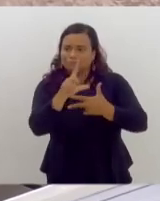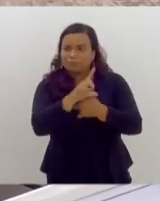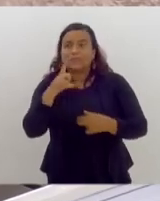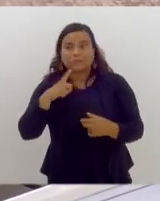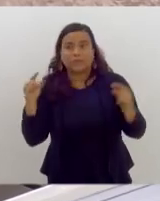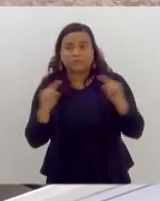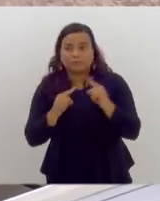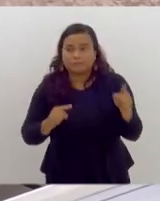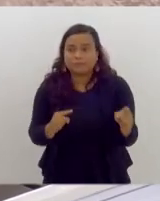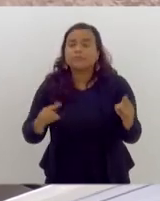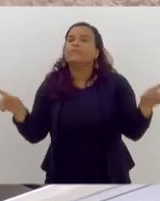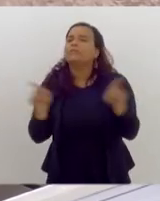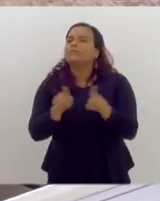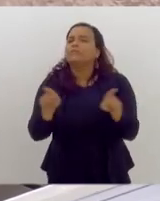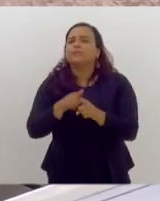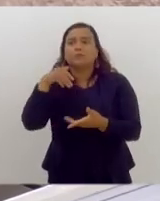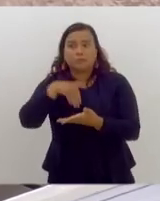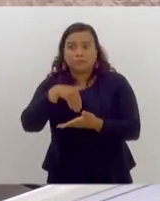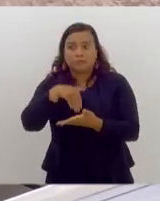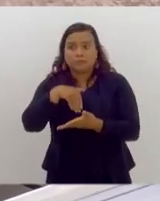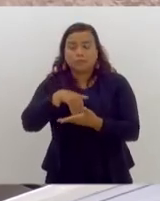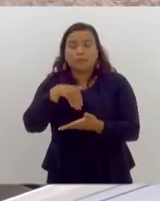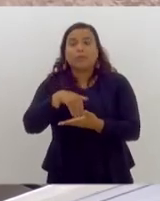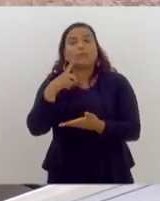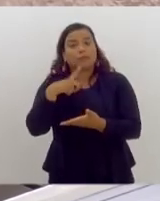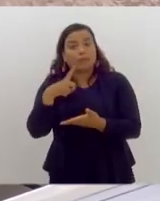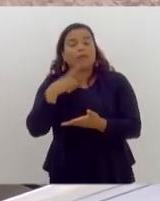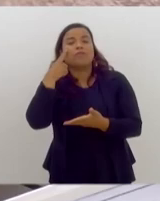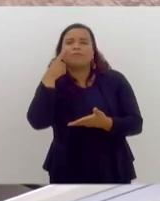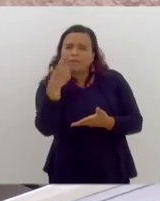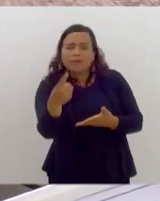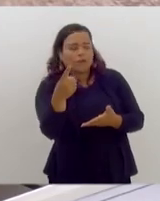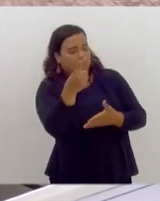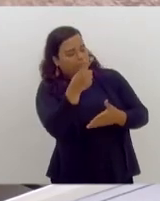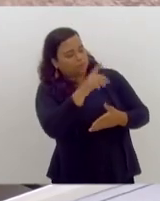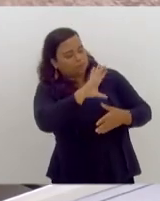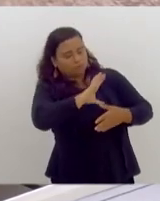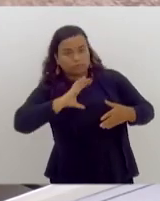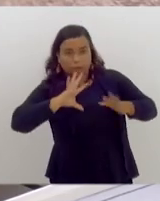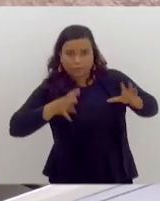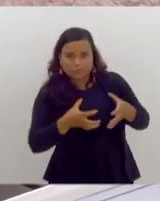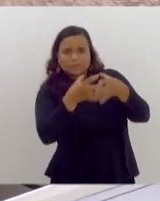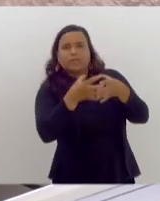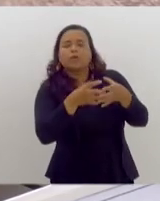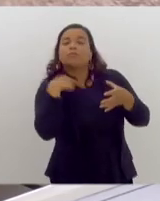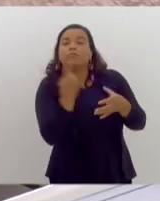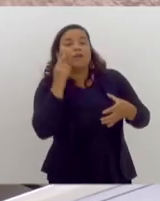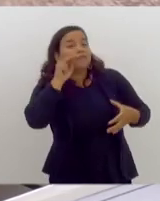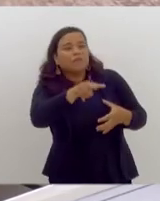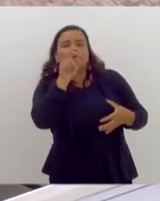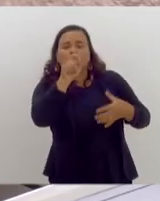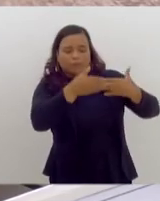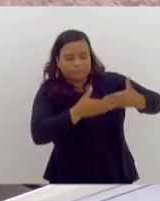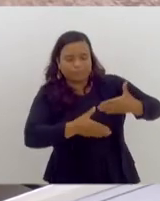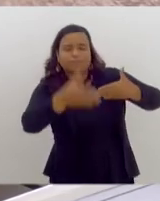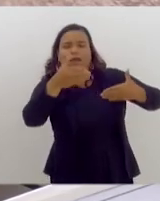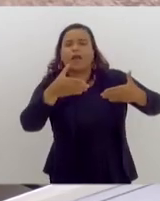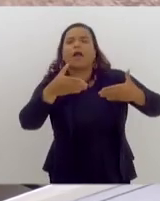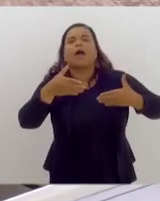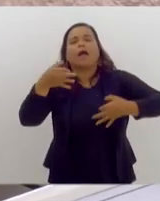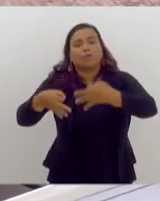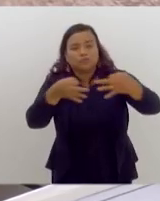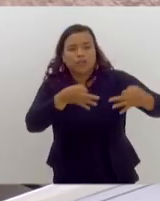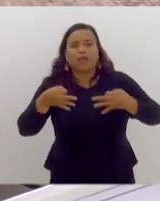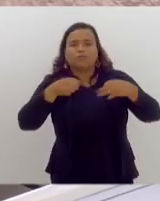fim, aí uma sugestão para o próprio andamento da comissão, que seria que, se a gente, a partir de cada audiência pública, essa é